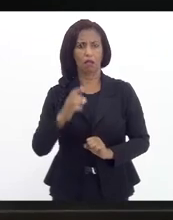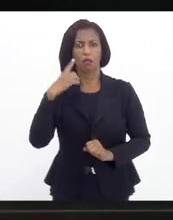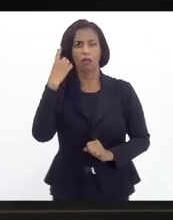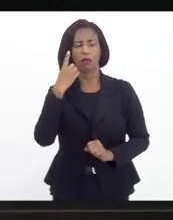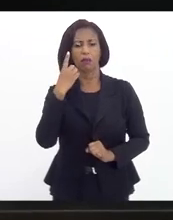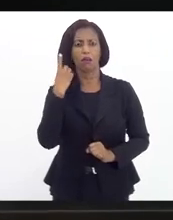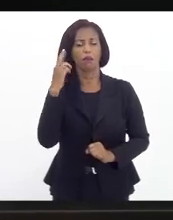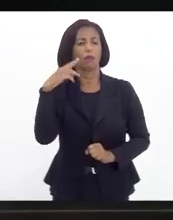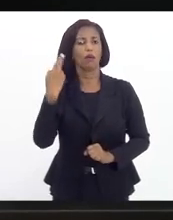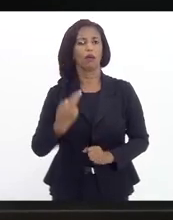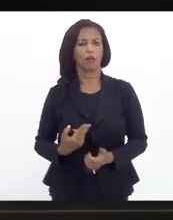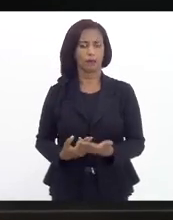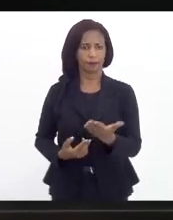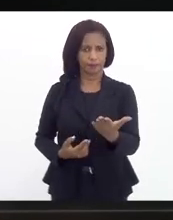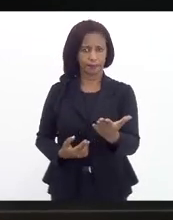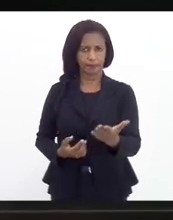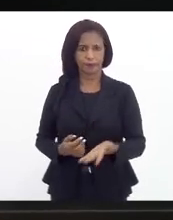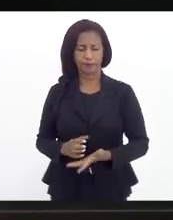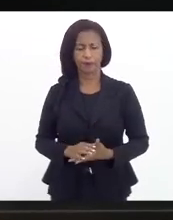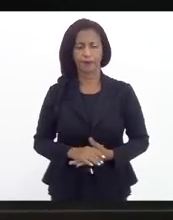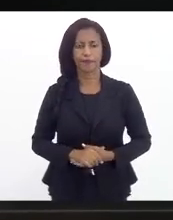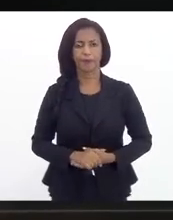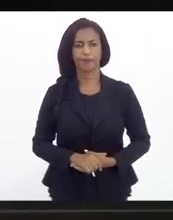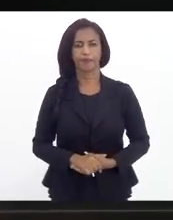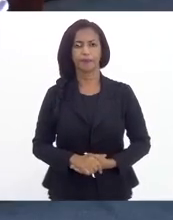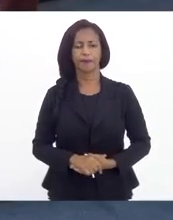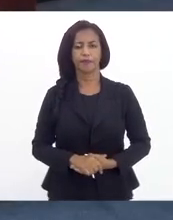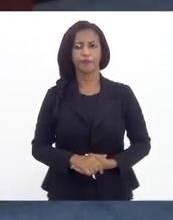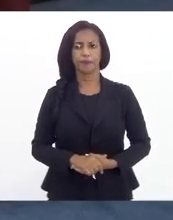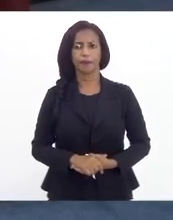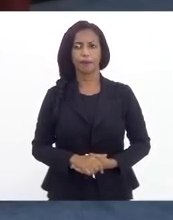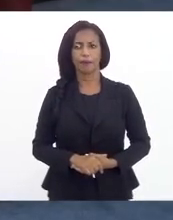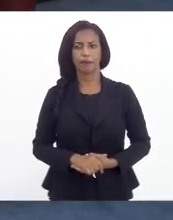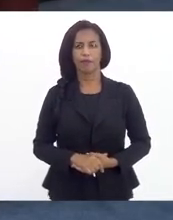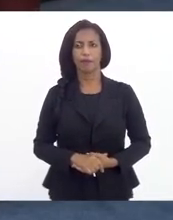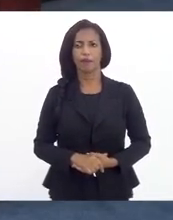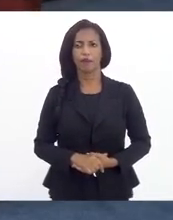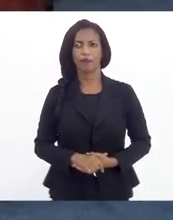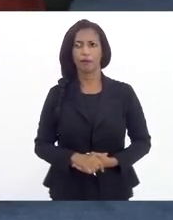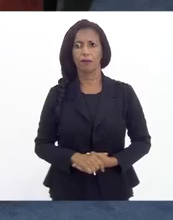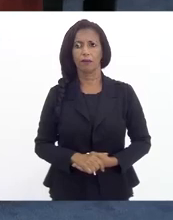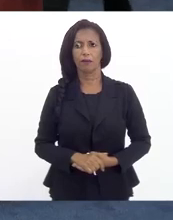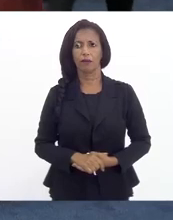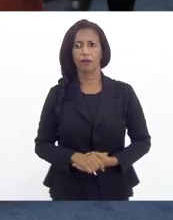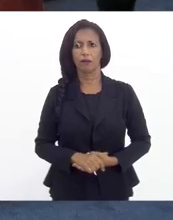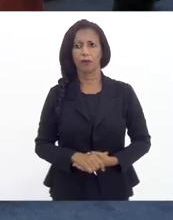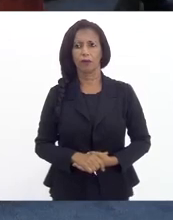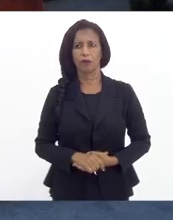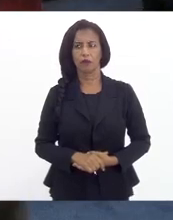Renata. Dessa mensagem? Da adesão? Todas as mensagens.